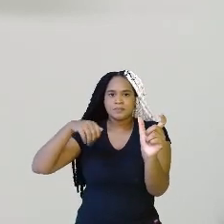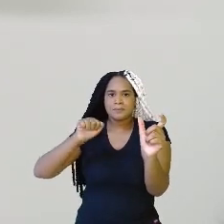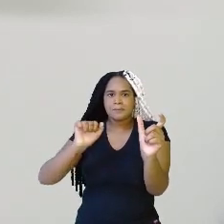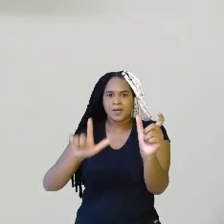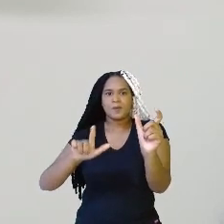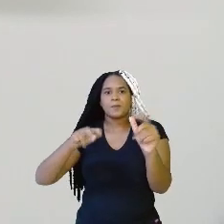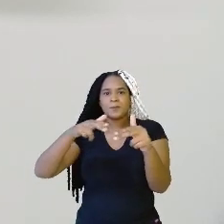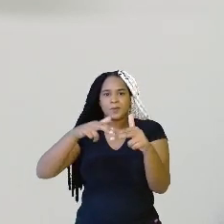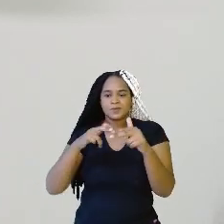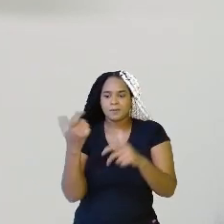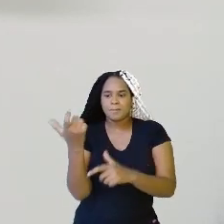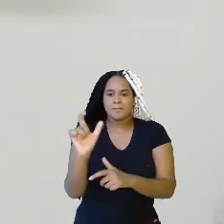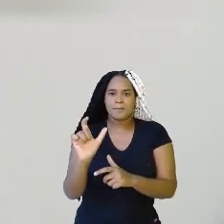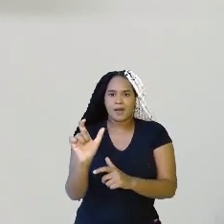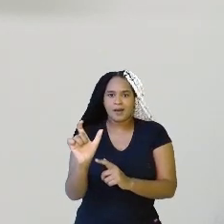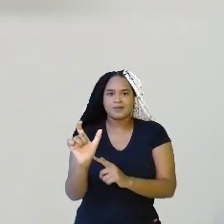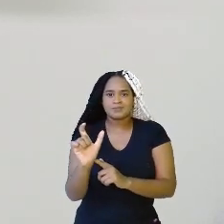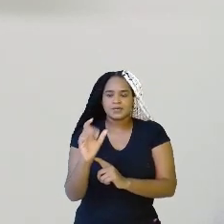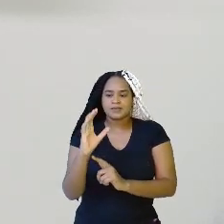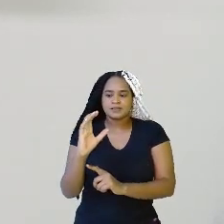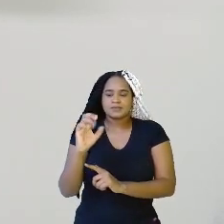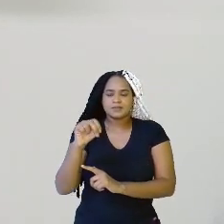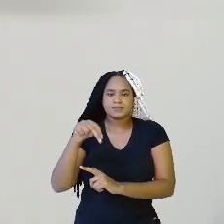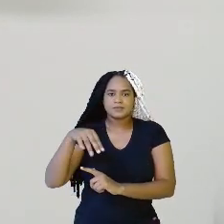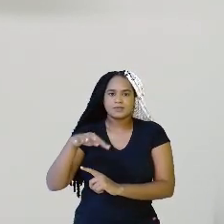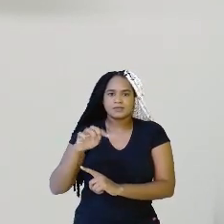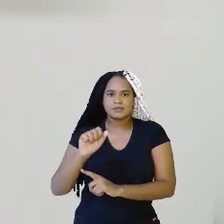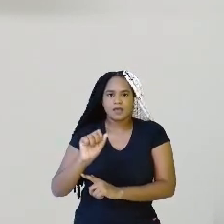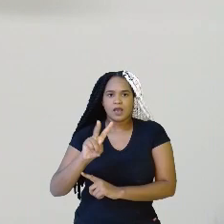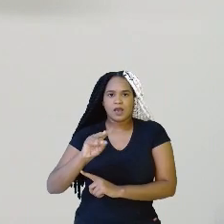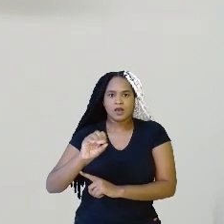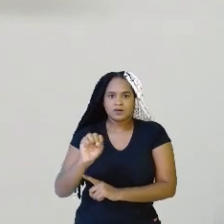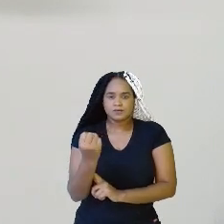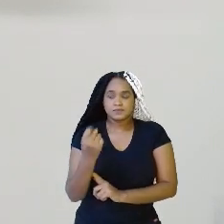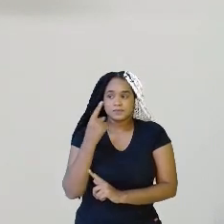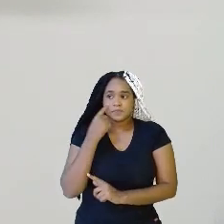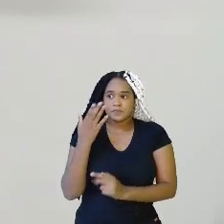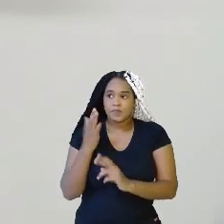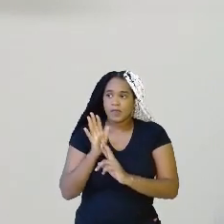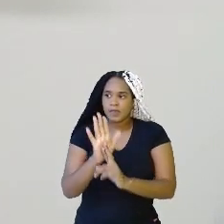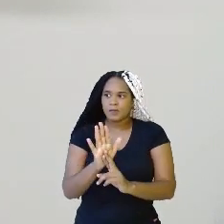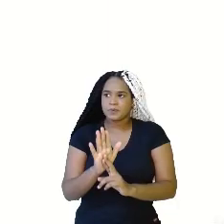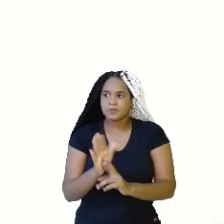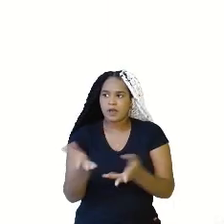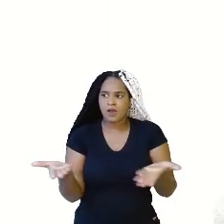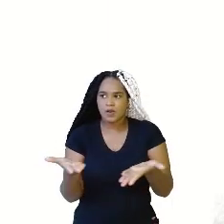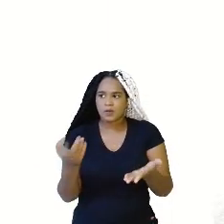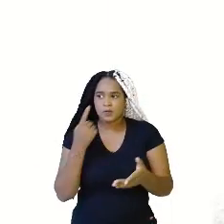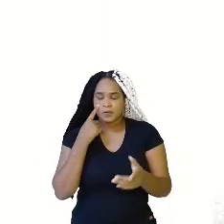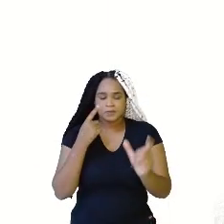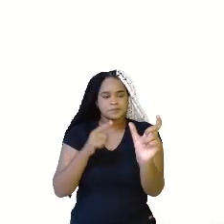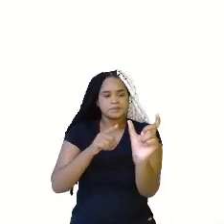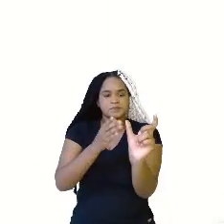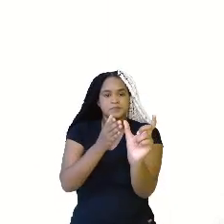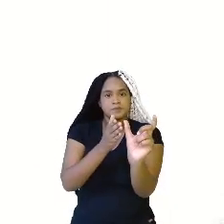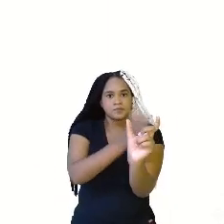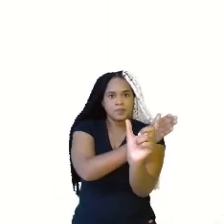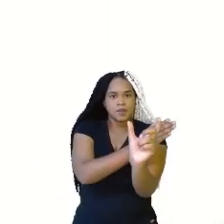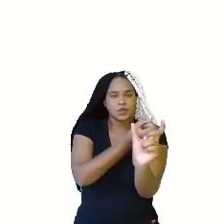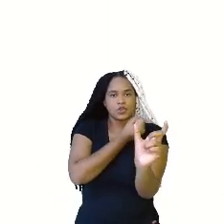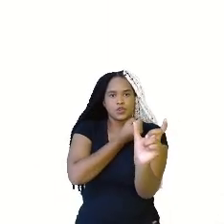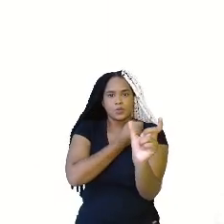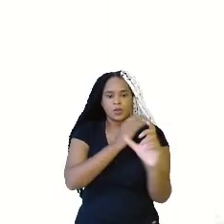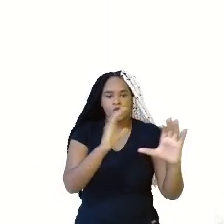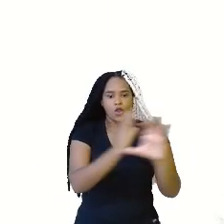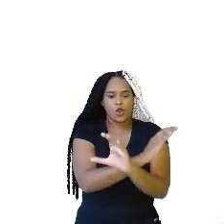aí. Aqui eu tenho uma representação básica. Observa, o que vem antes é o meu número inteiro